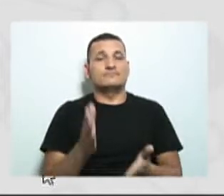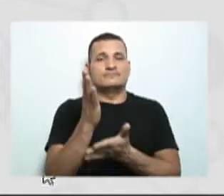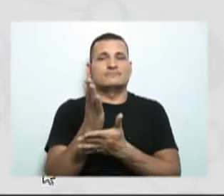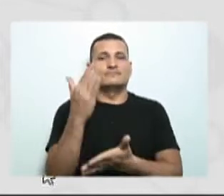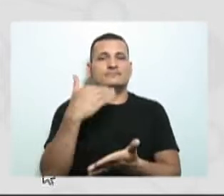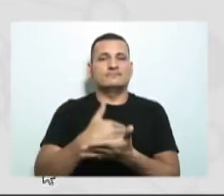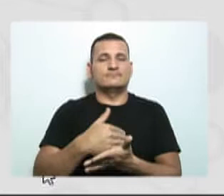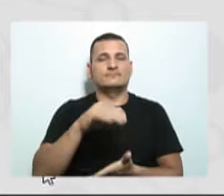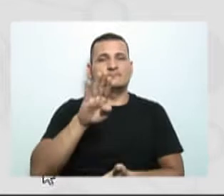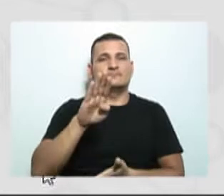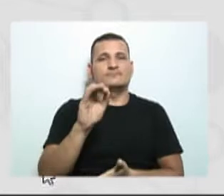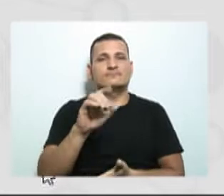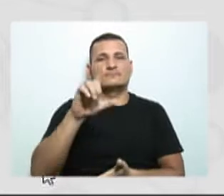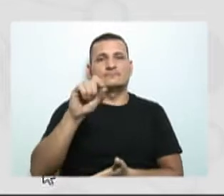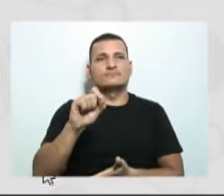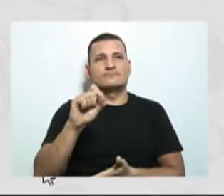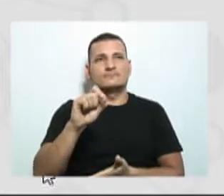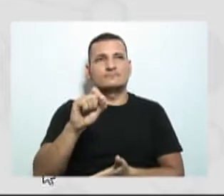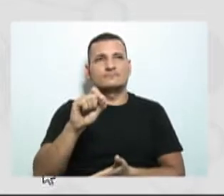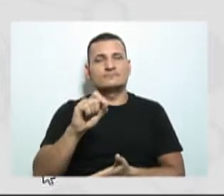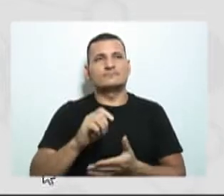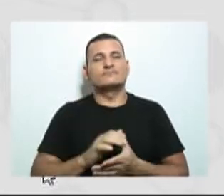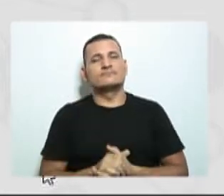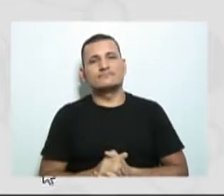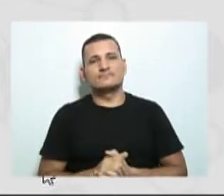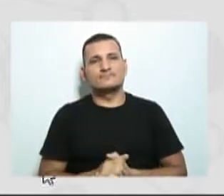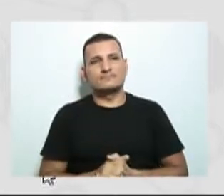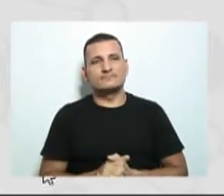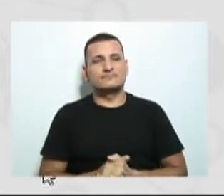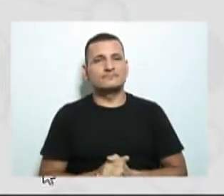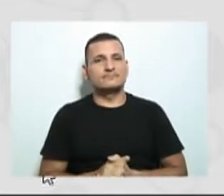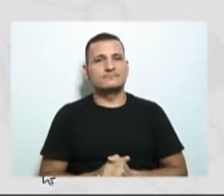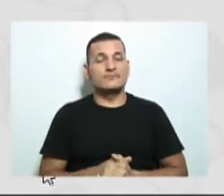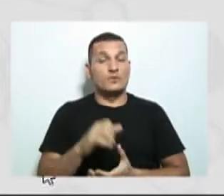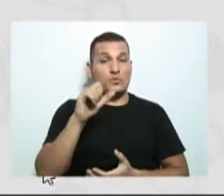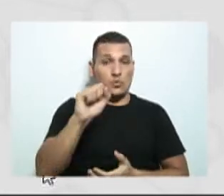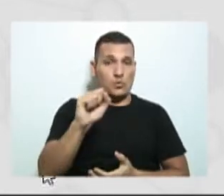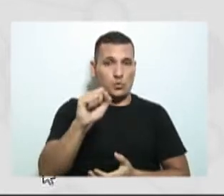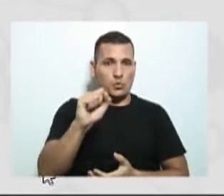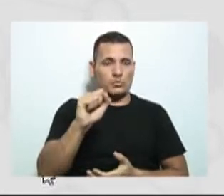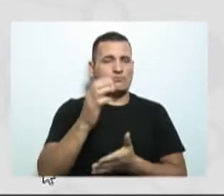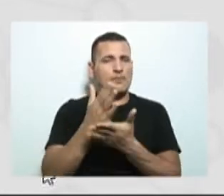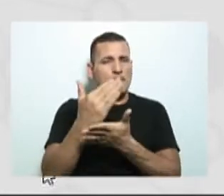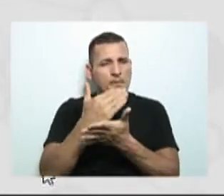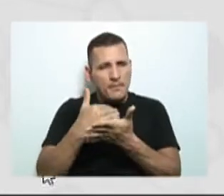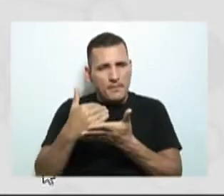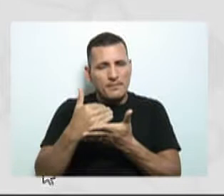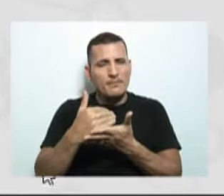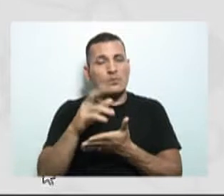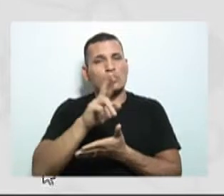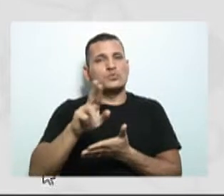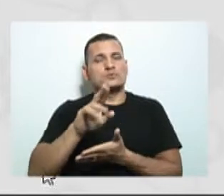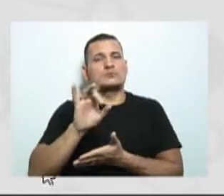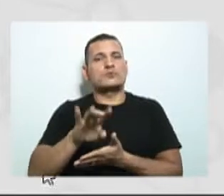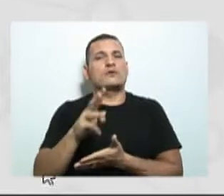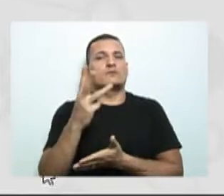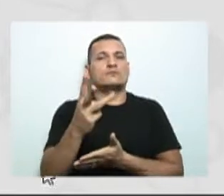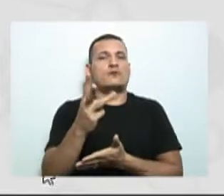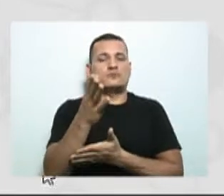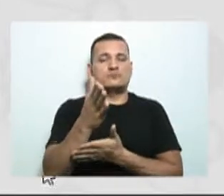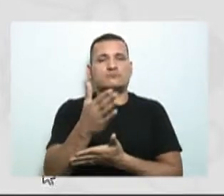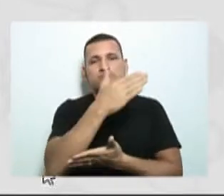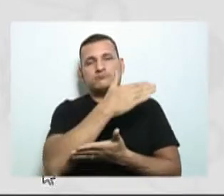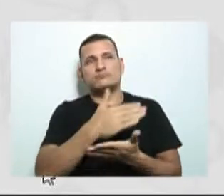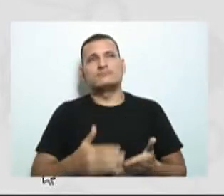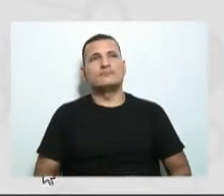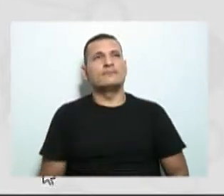8 partes, usando 3 cortes. Então, atenção, hein? Tá aqui a bolinha. Então, a primeira